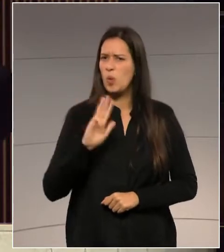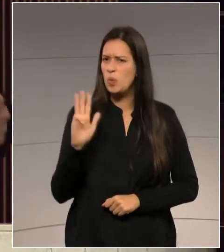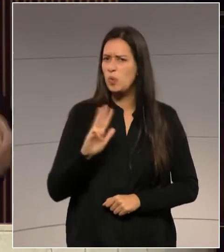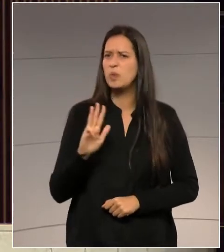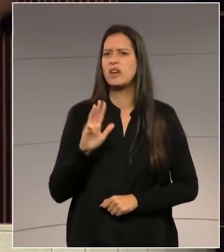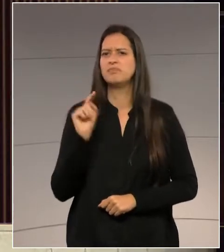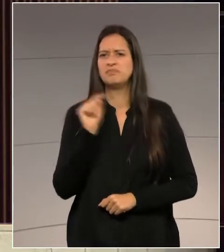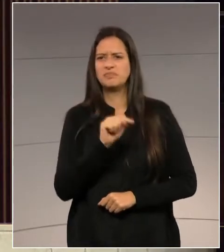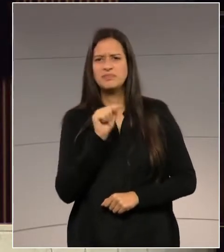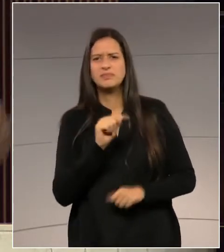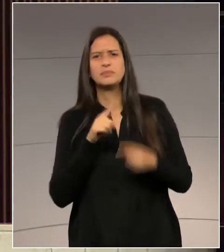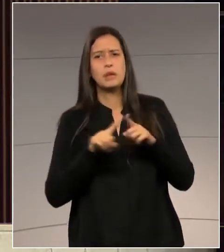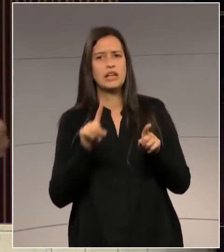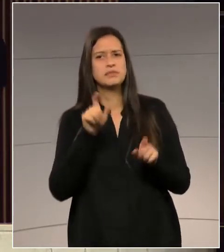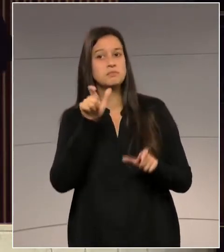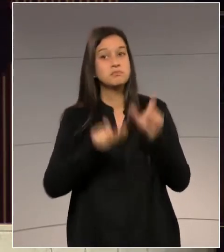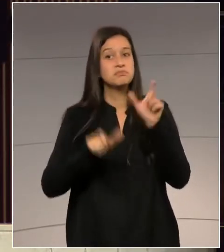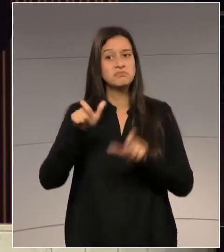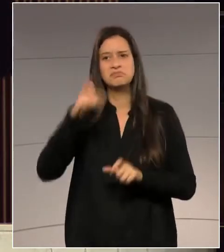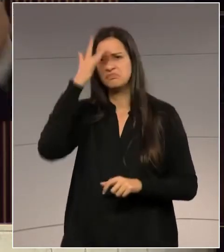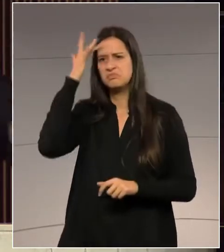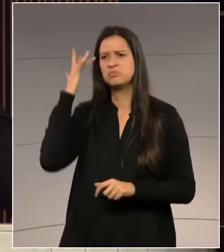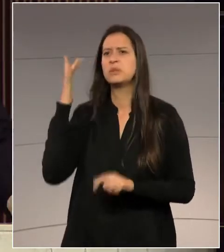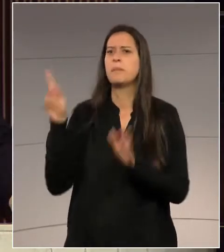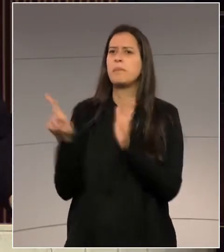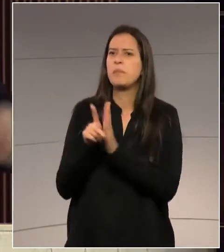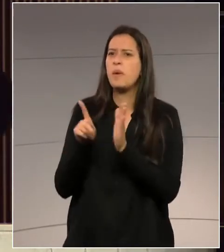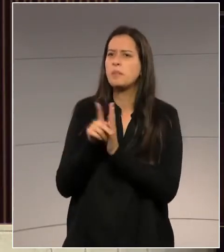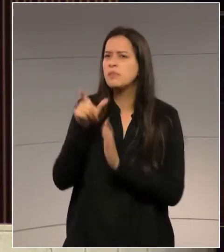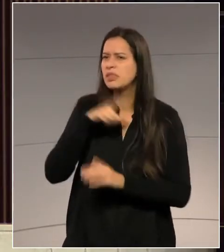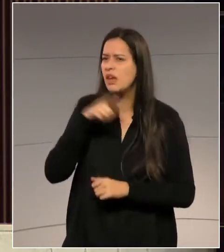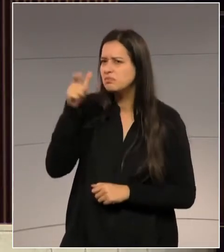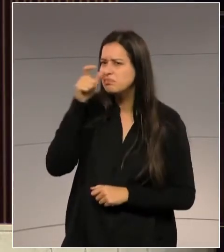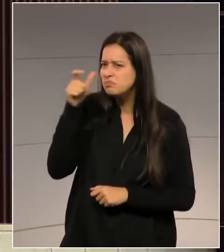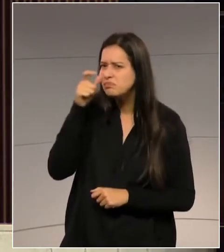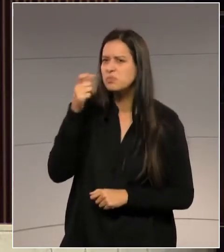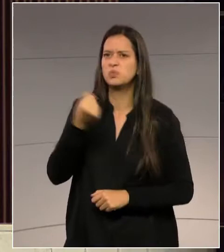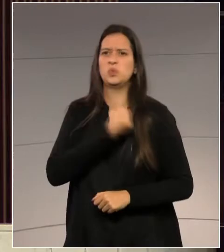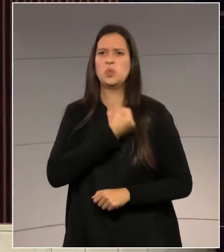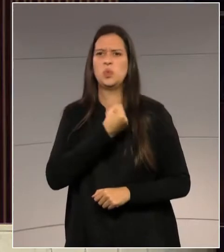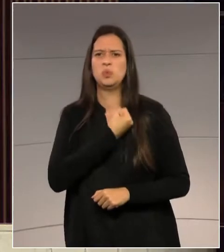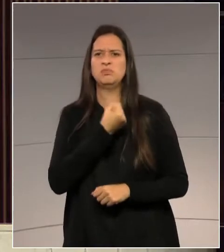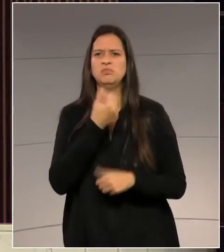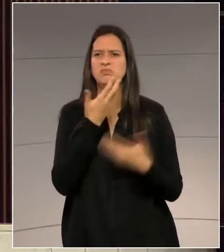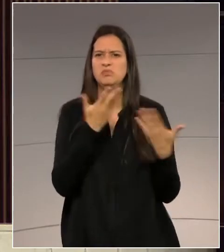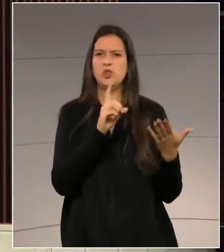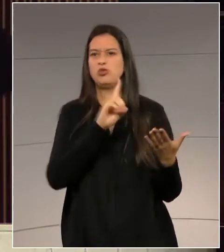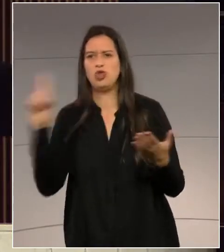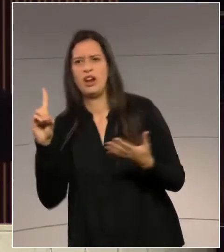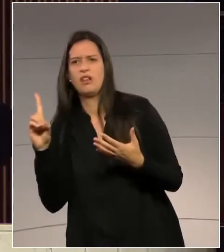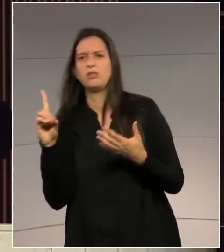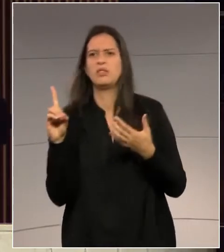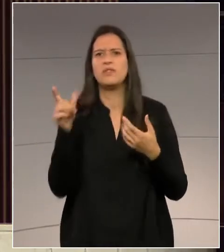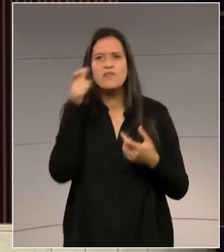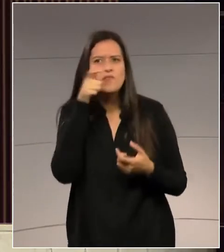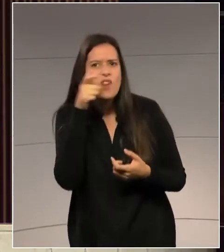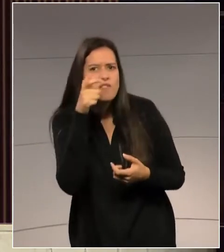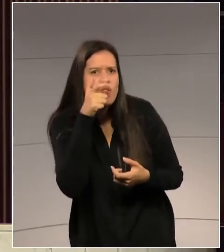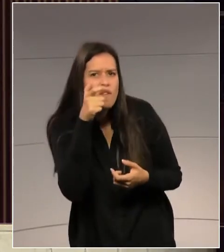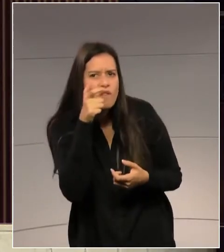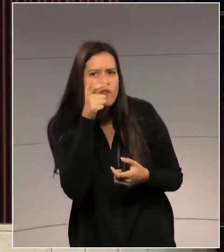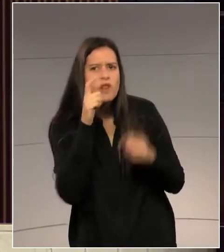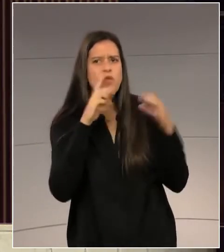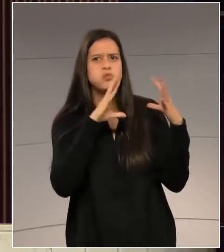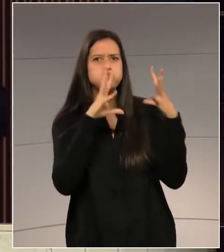discurso tiro o chapéu psi lula que esse cara é bom mesmo fez todos eles assistir pra poder falar o que estão falando aqui hoje